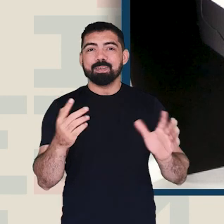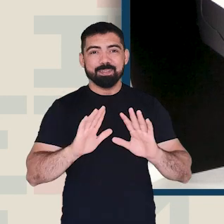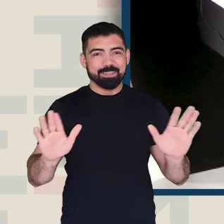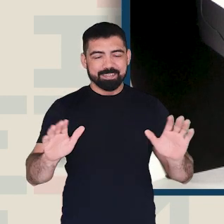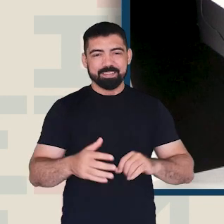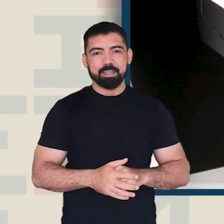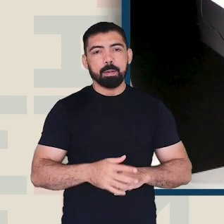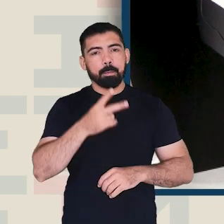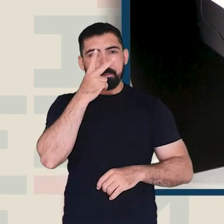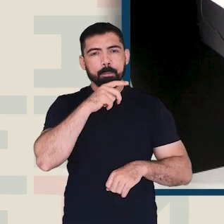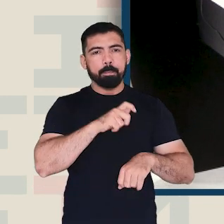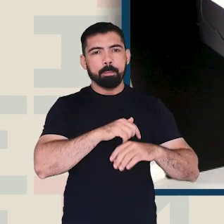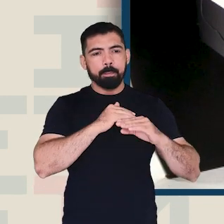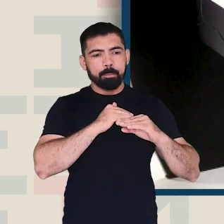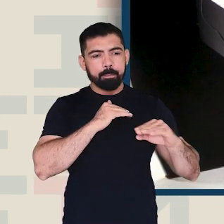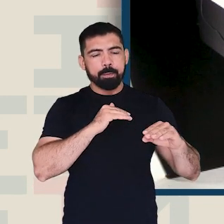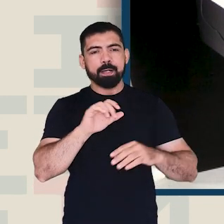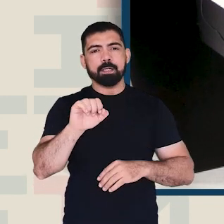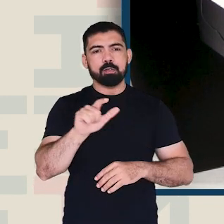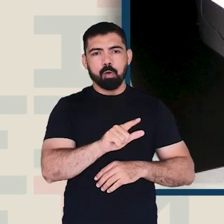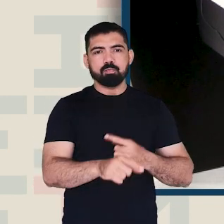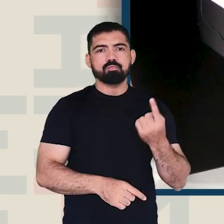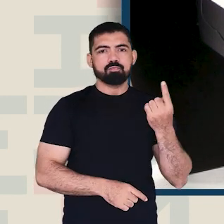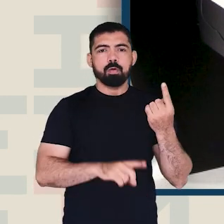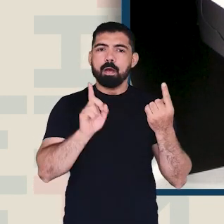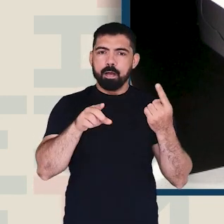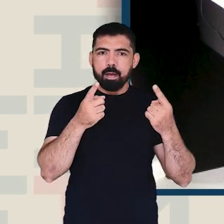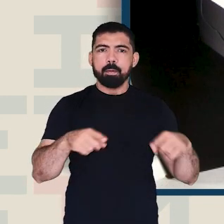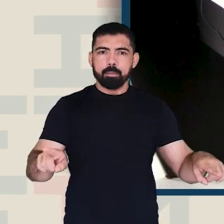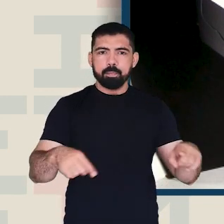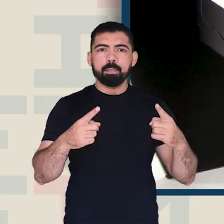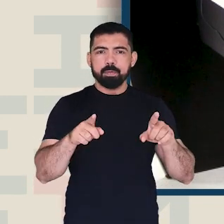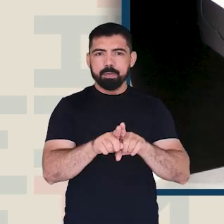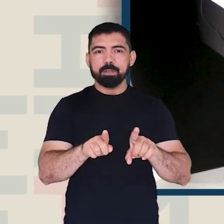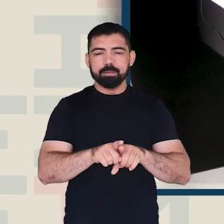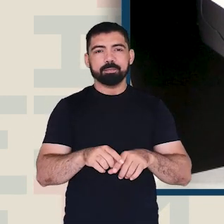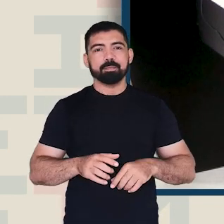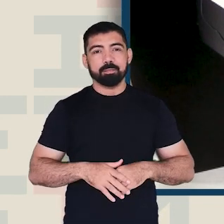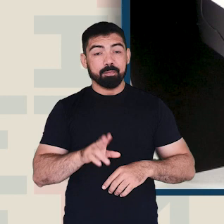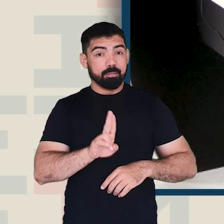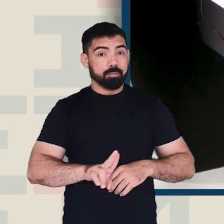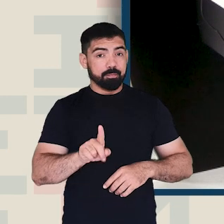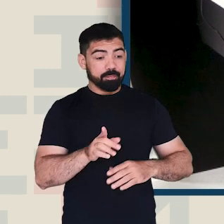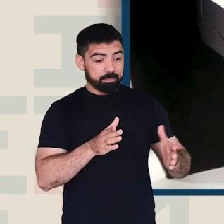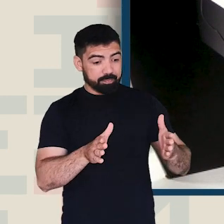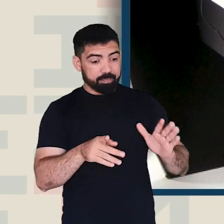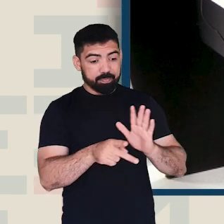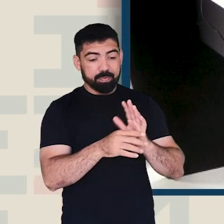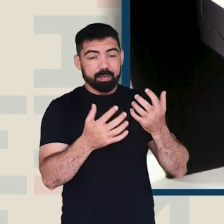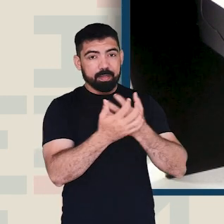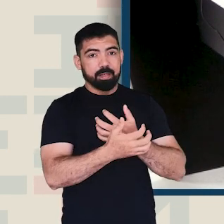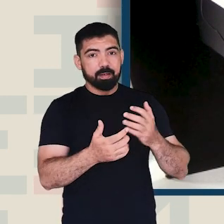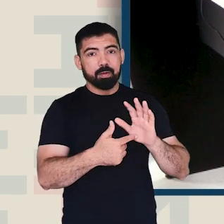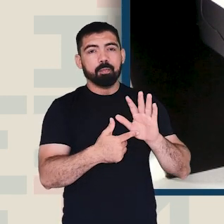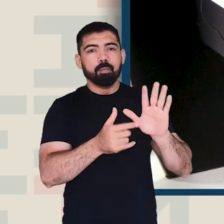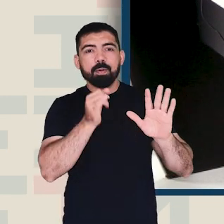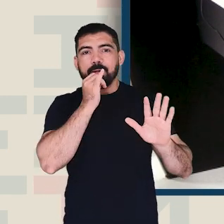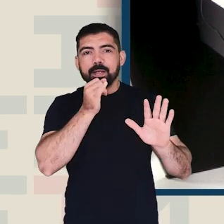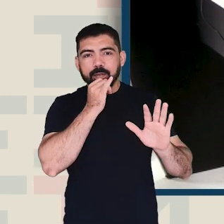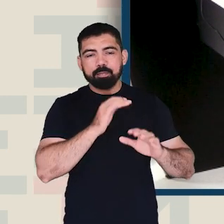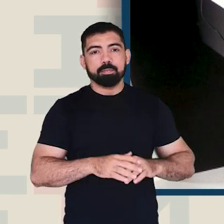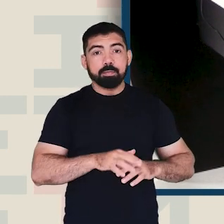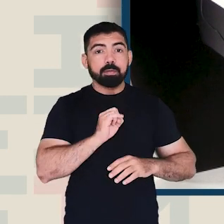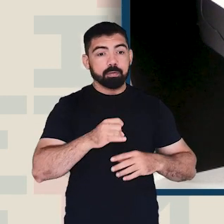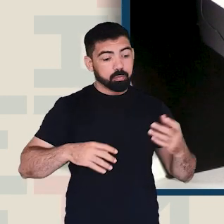fica muito tempo em uma nota só e é uma melodia. Então eu uso essa música, esse trecho da música, para exemplificar que mesmo